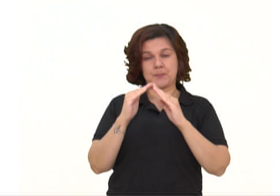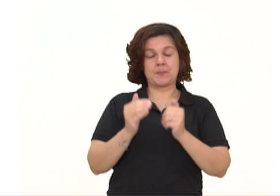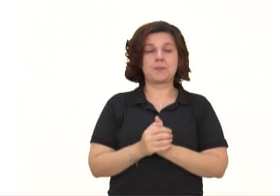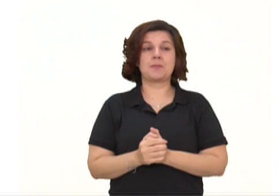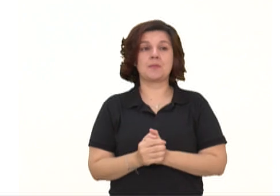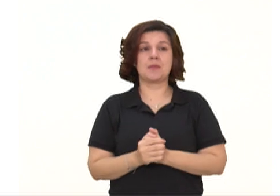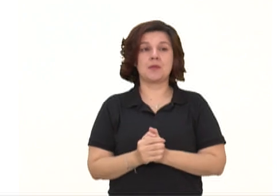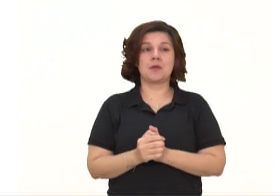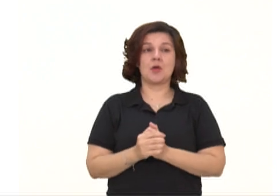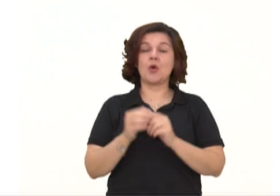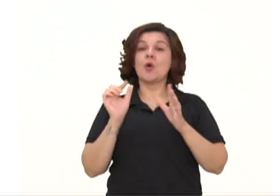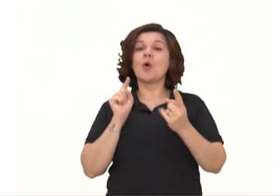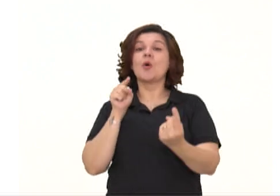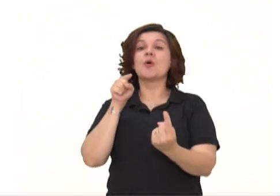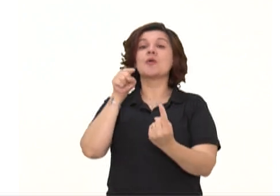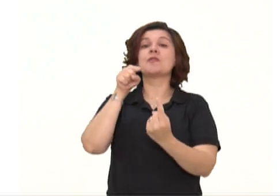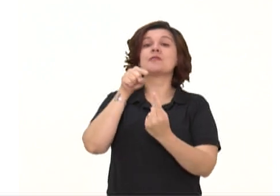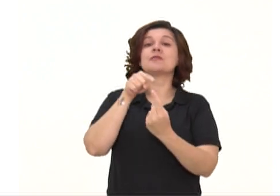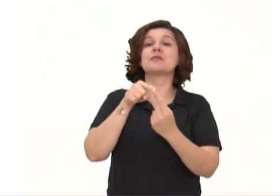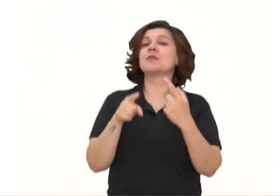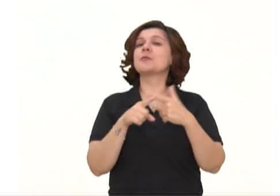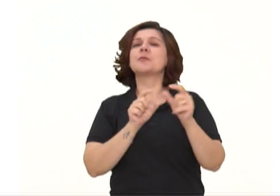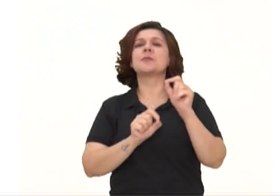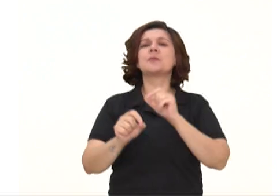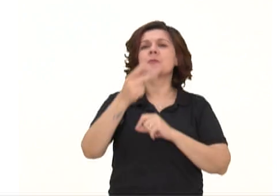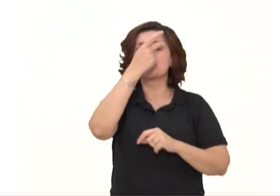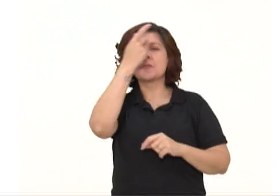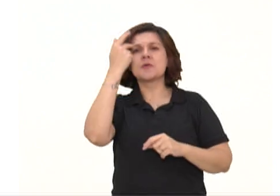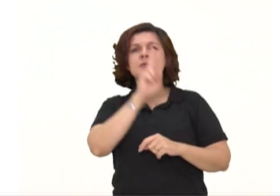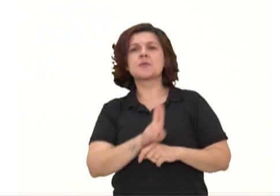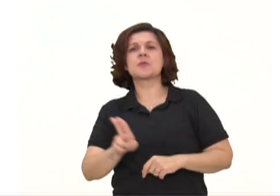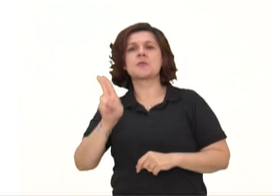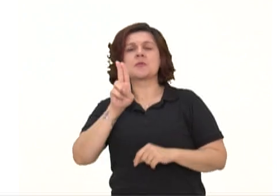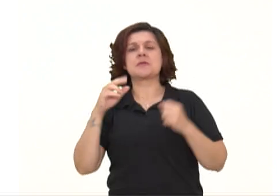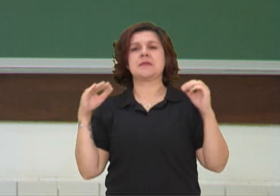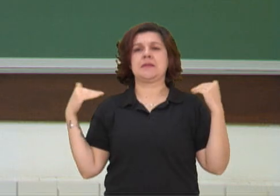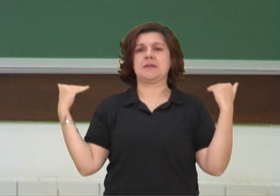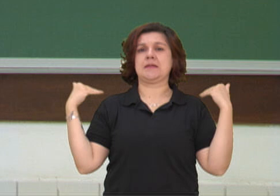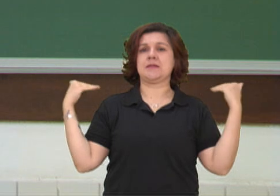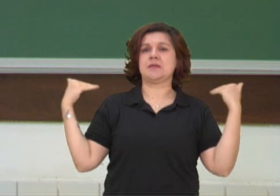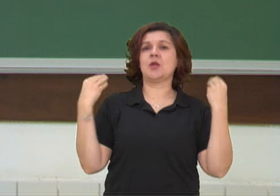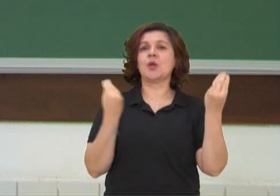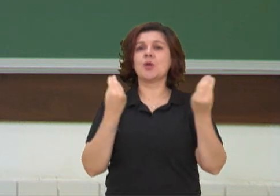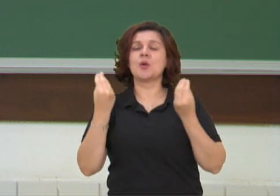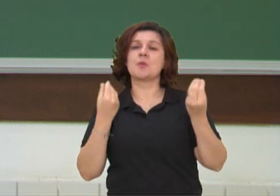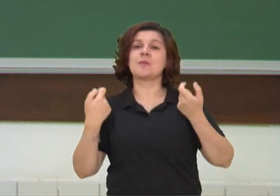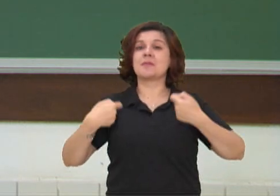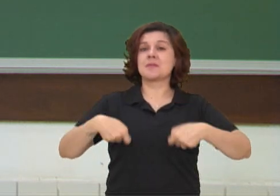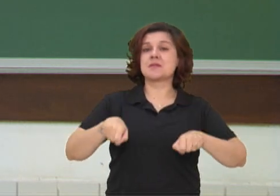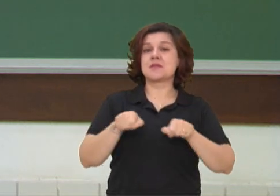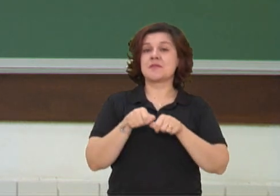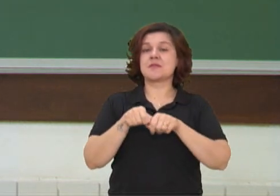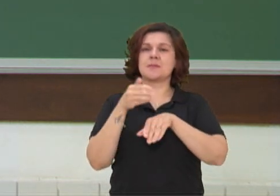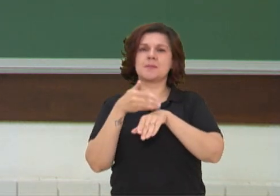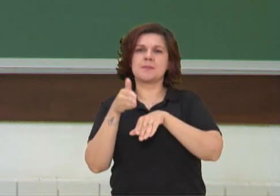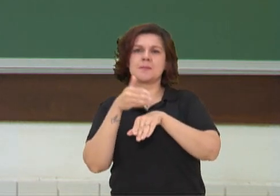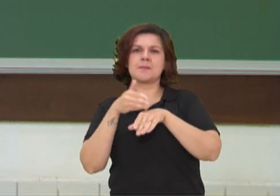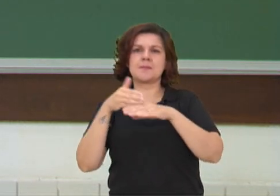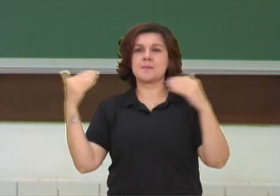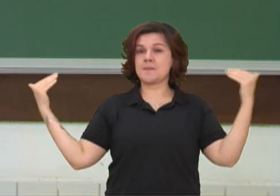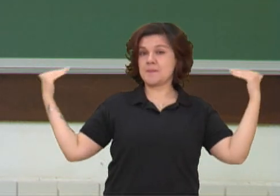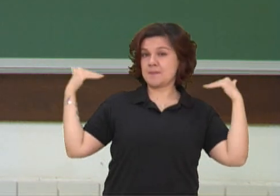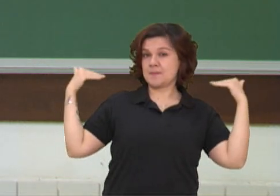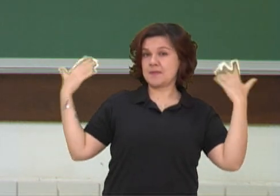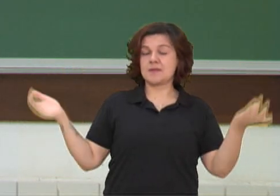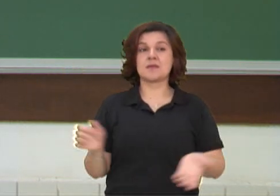de finalidade, por que as pessoas procuram esse tipo de exercício, para que serve, quando nós devemos praticar esse tipo de exercícios, quais são